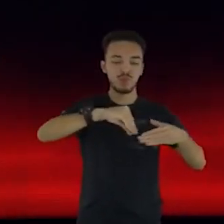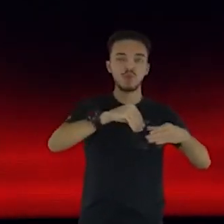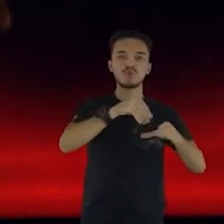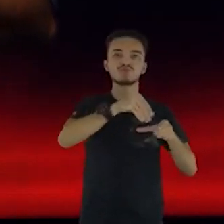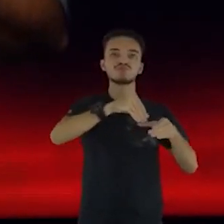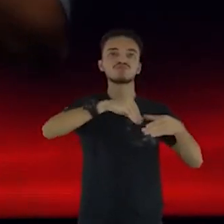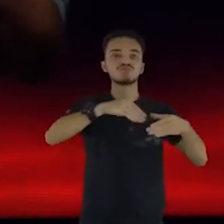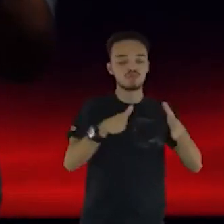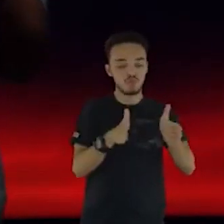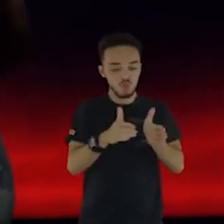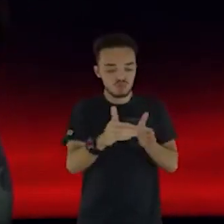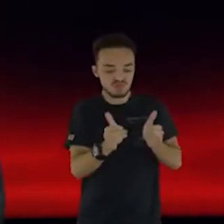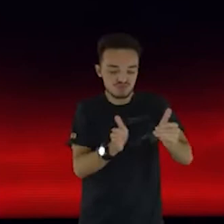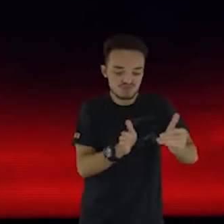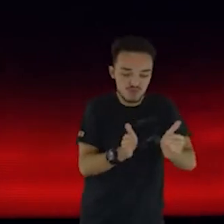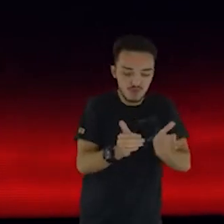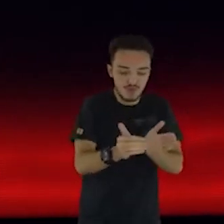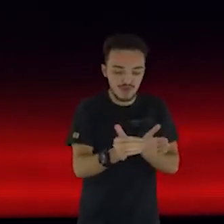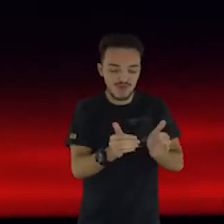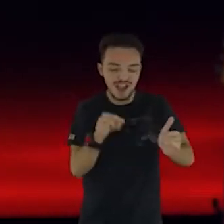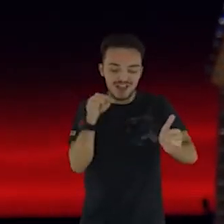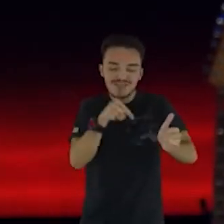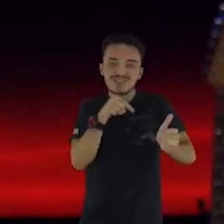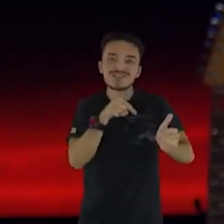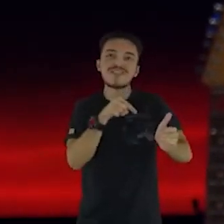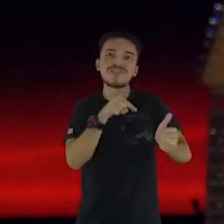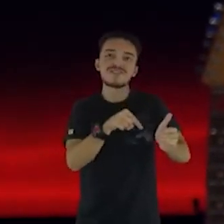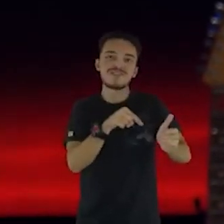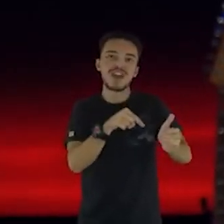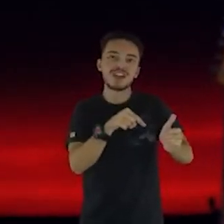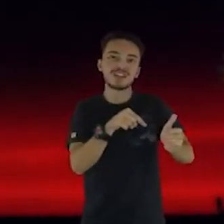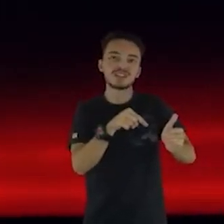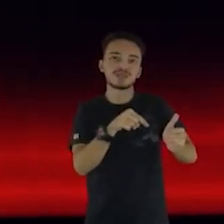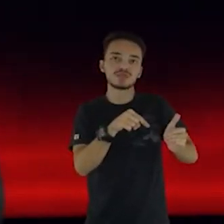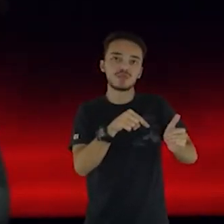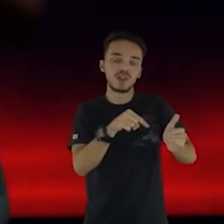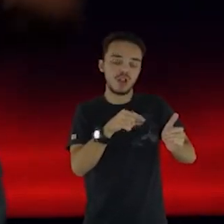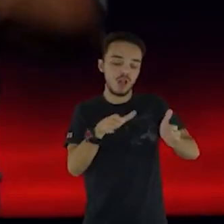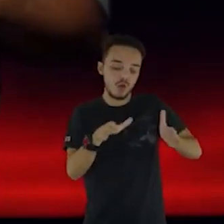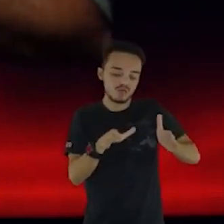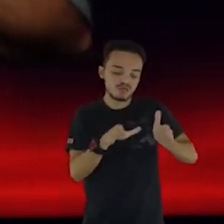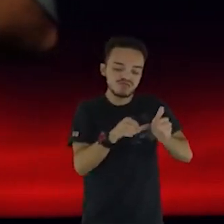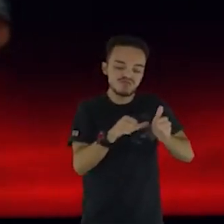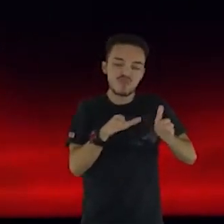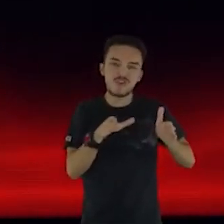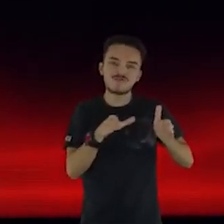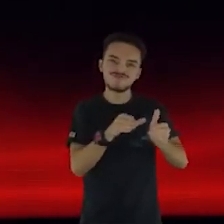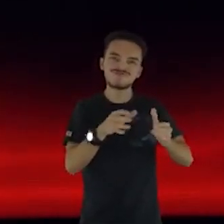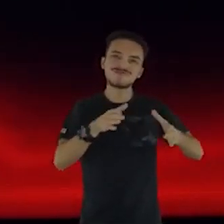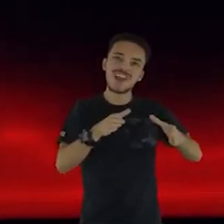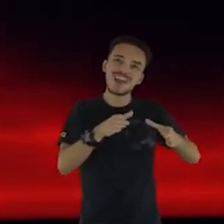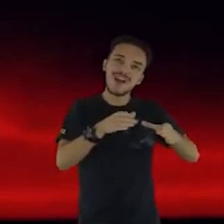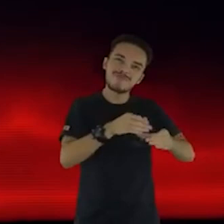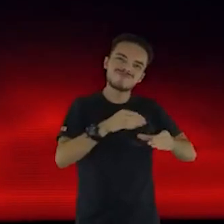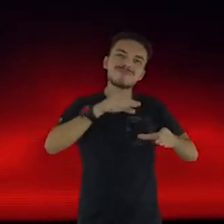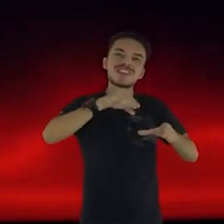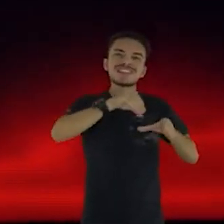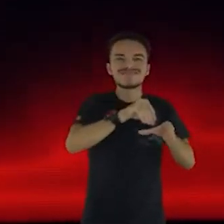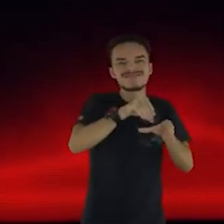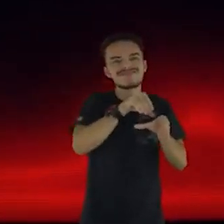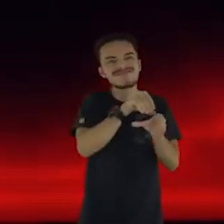o vaso sofria a todo momento o tato do oleiro para que ele fosse moldado de